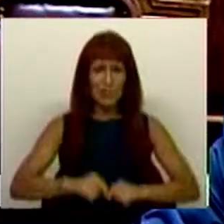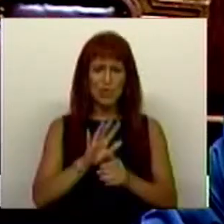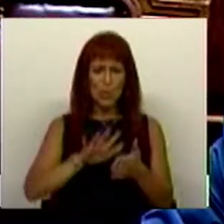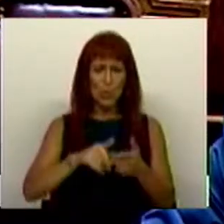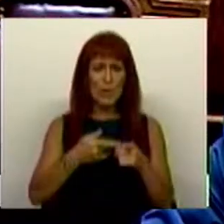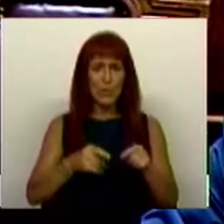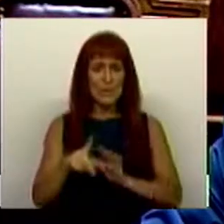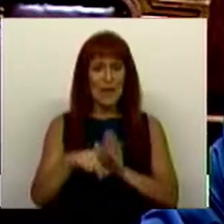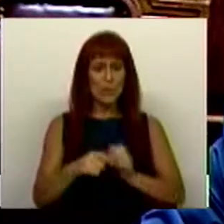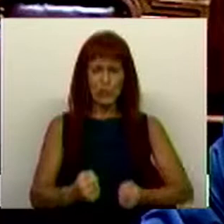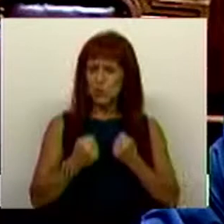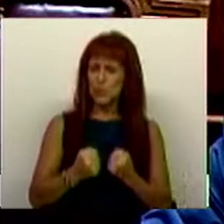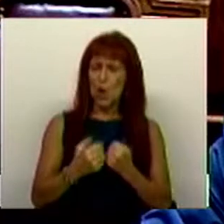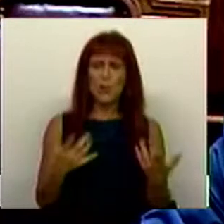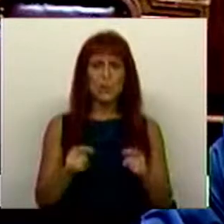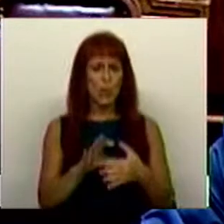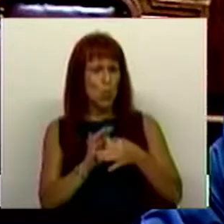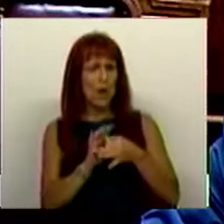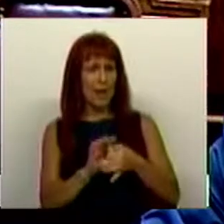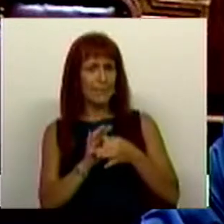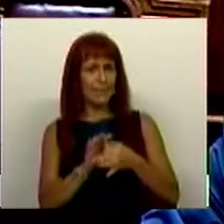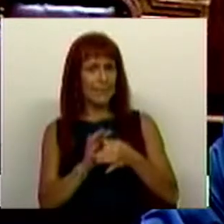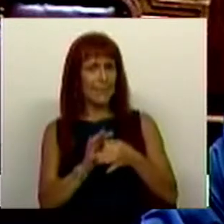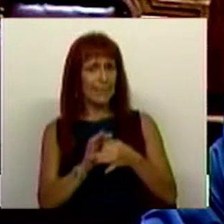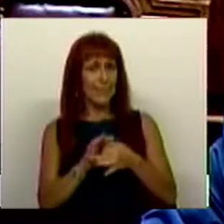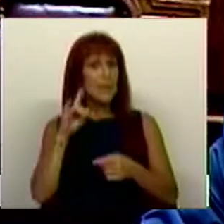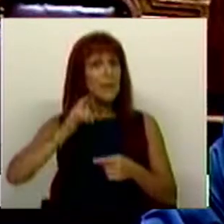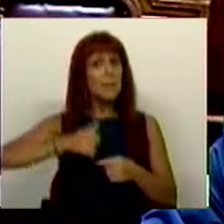quadro legislativo sólido, coerente